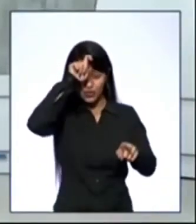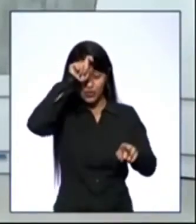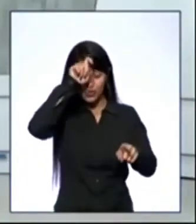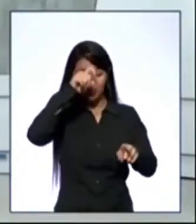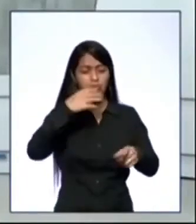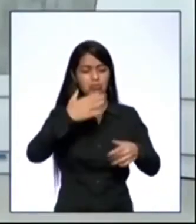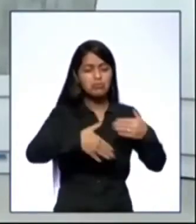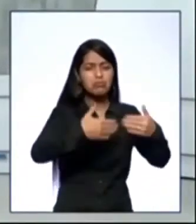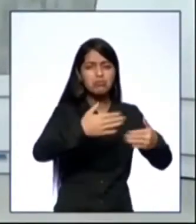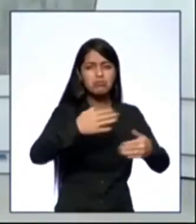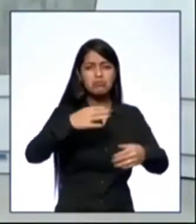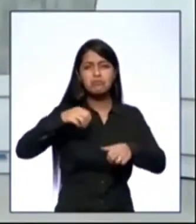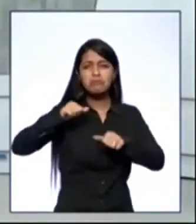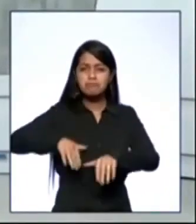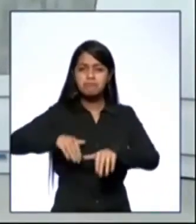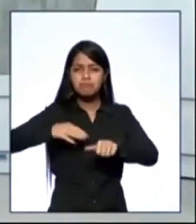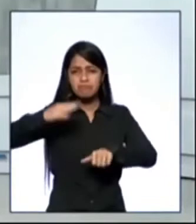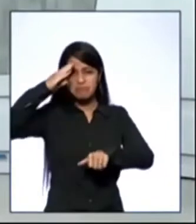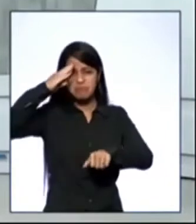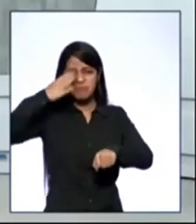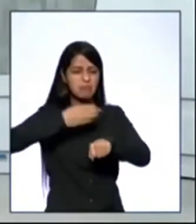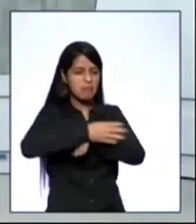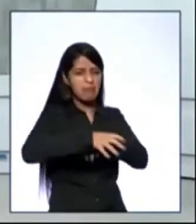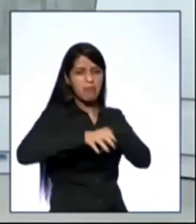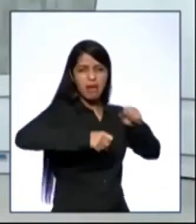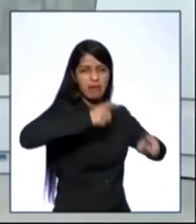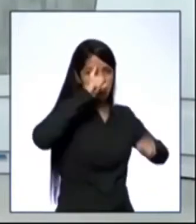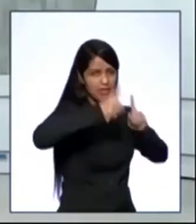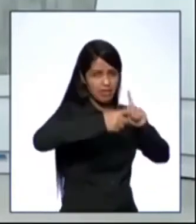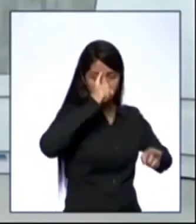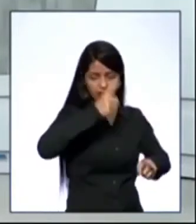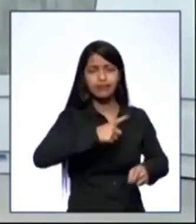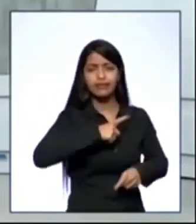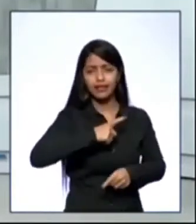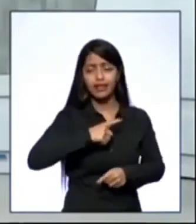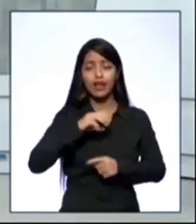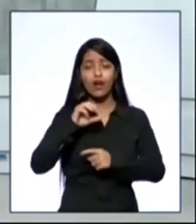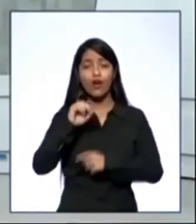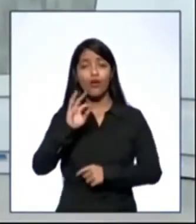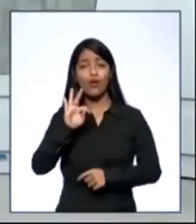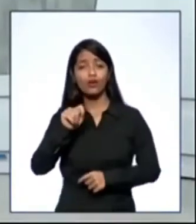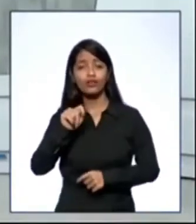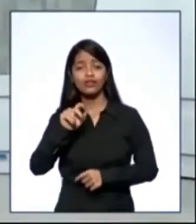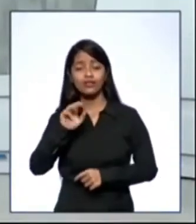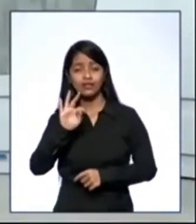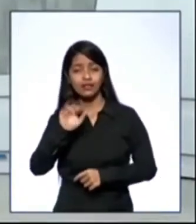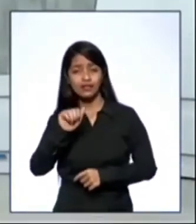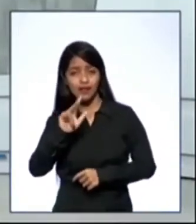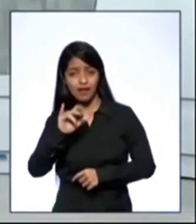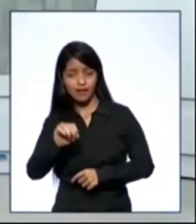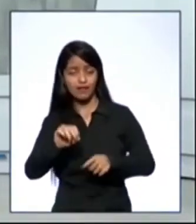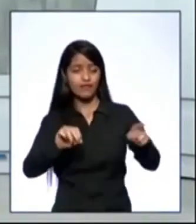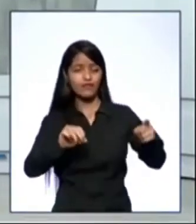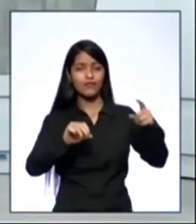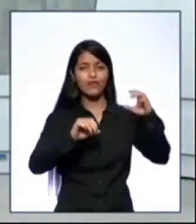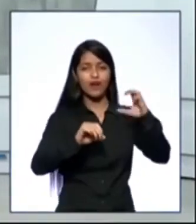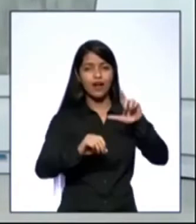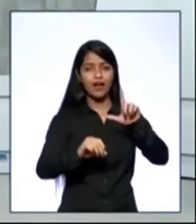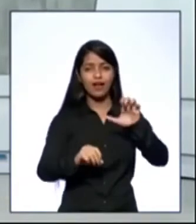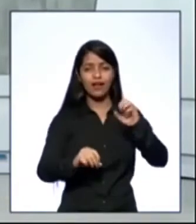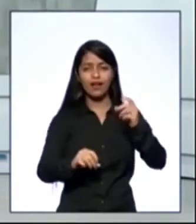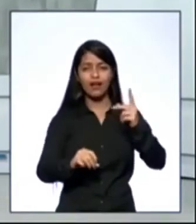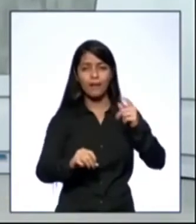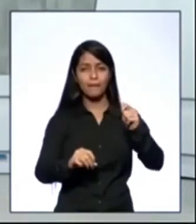ditaduras militares, dos triunviratos, beleza? Quando Otávio faz uma guerra contra Marco Antônio e Cleópatra. A última conquista